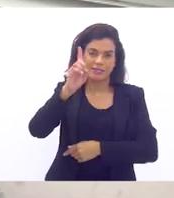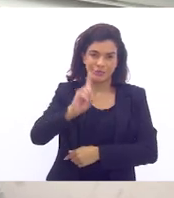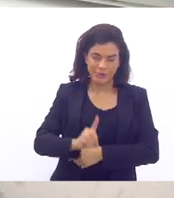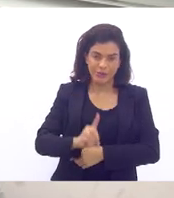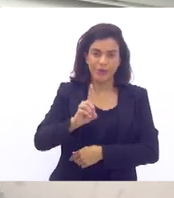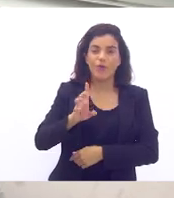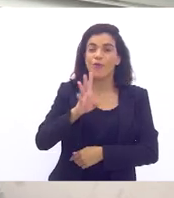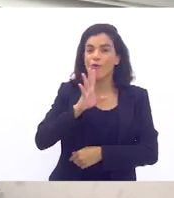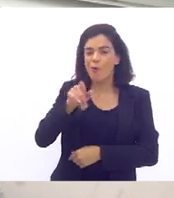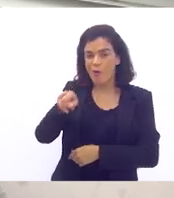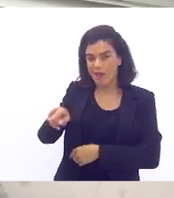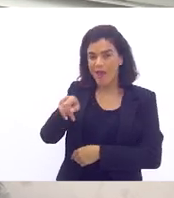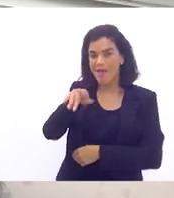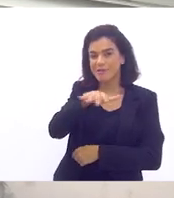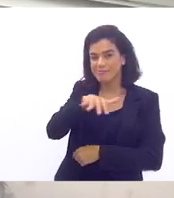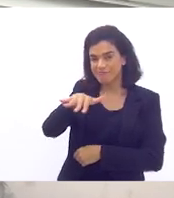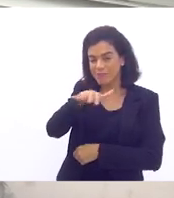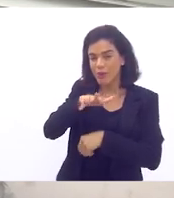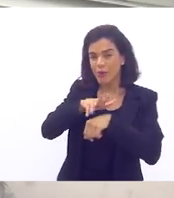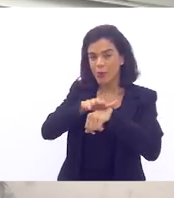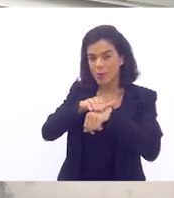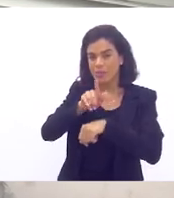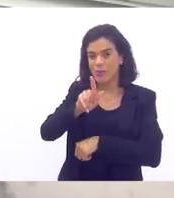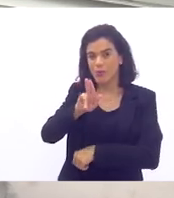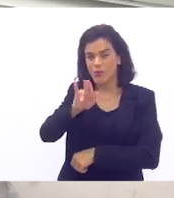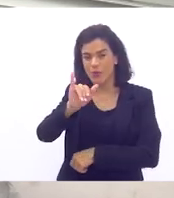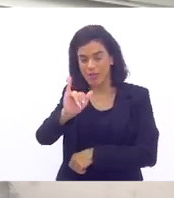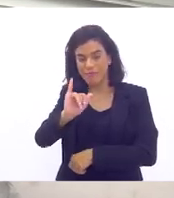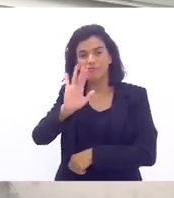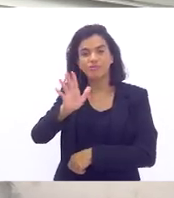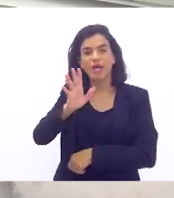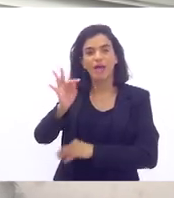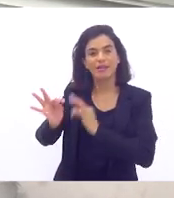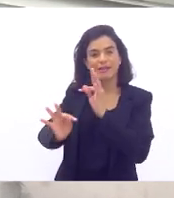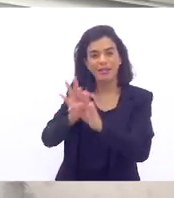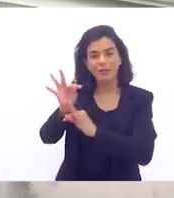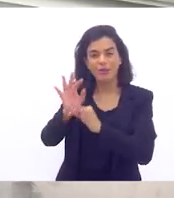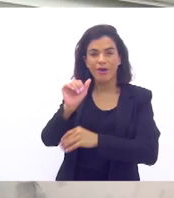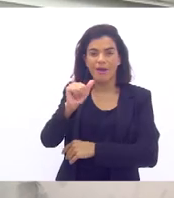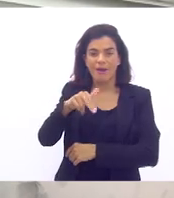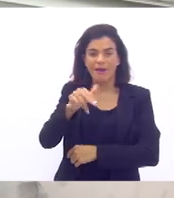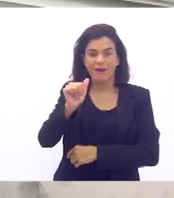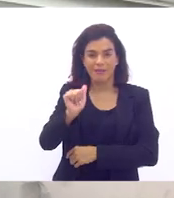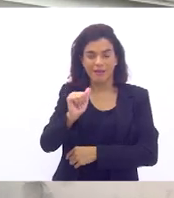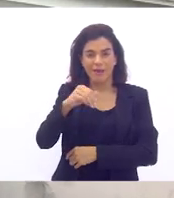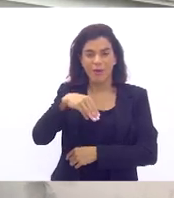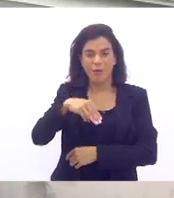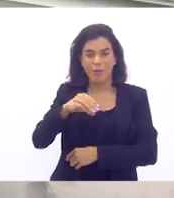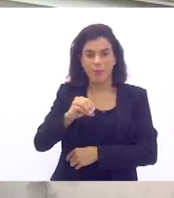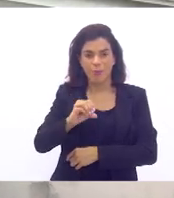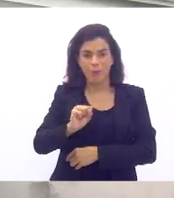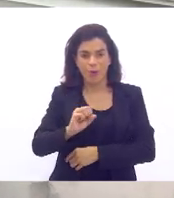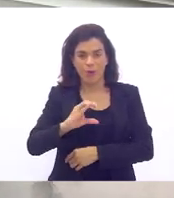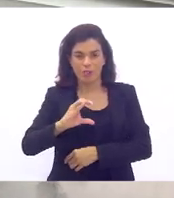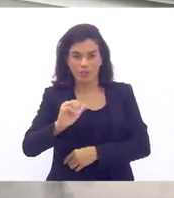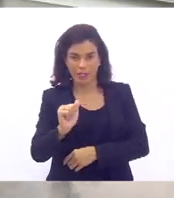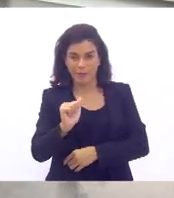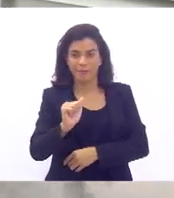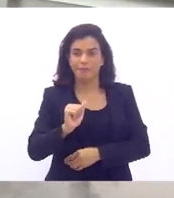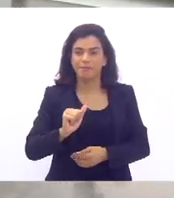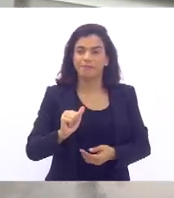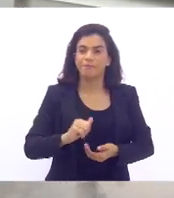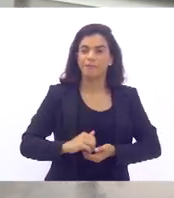conhece o caso do guia já tratou o Gui a doutora Ana mosca que é uma referência em dermatopediatria